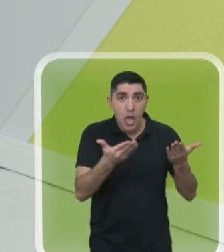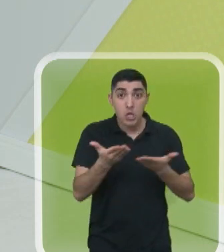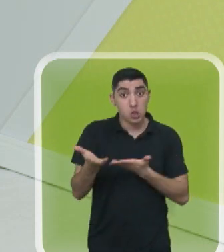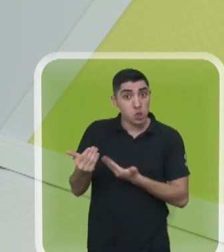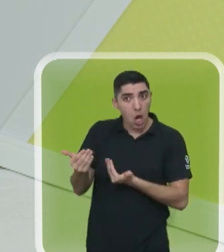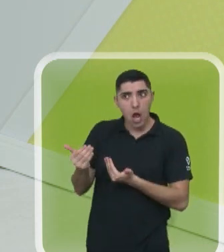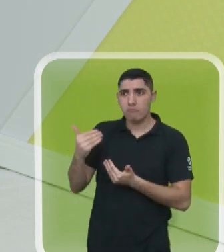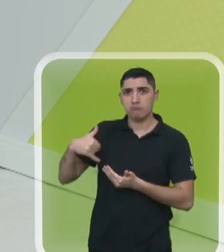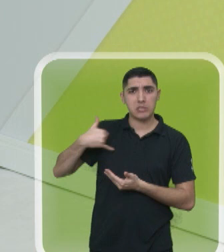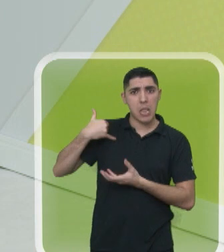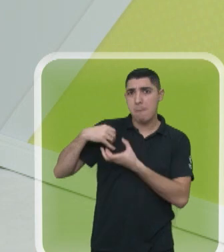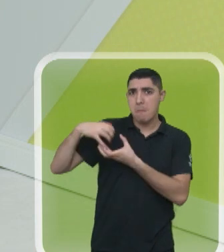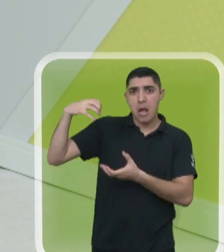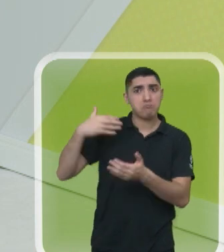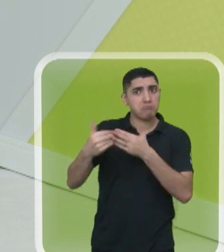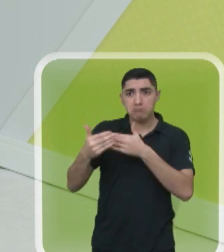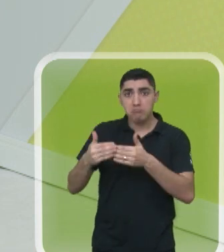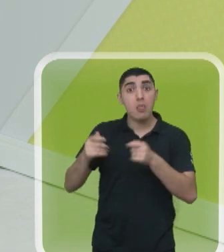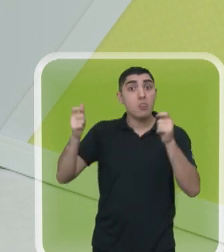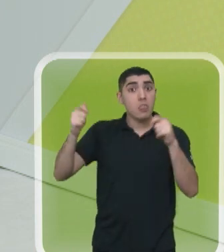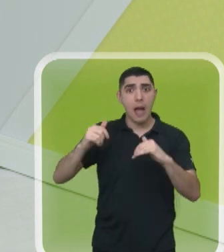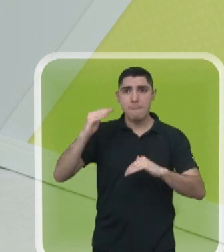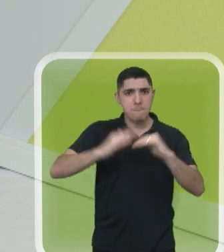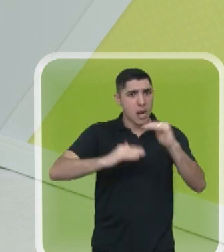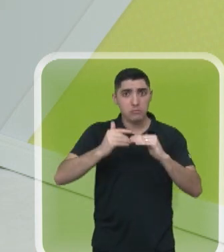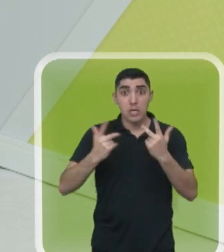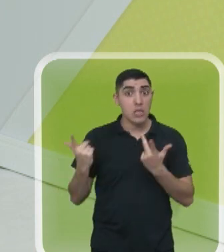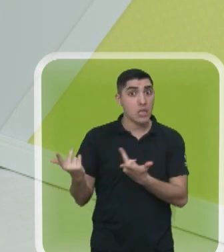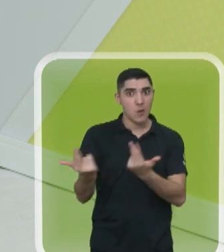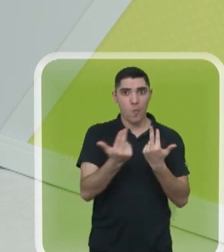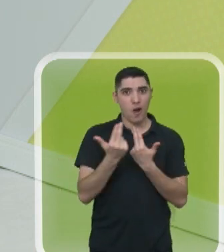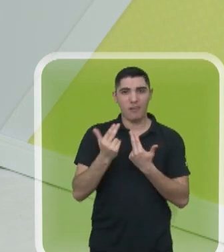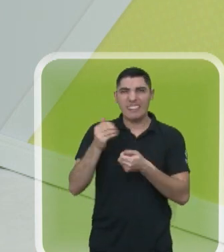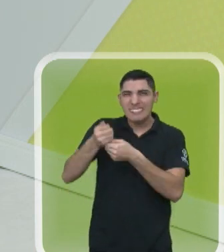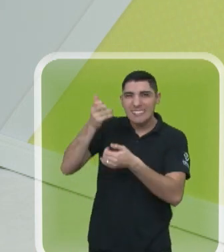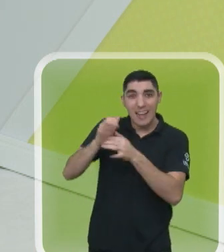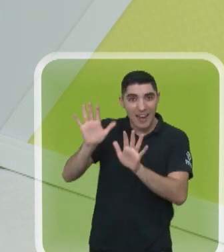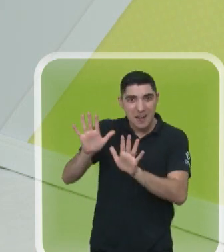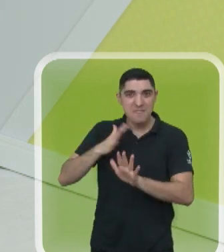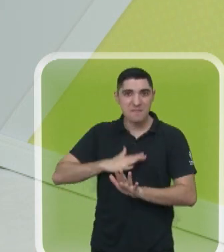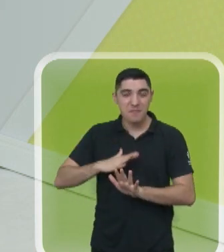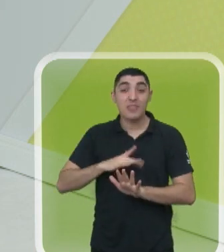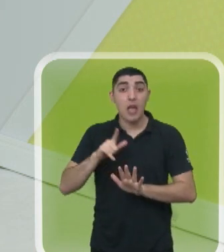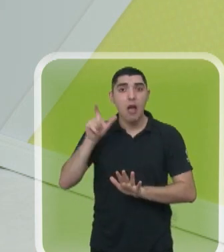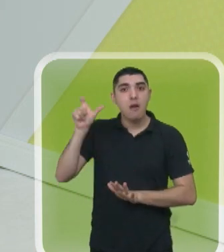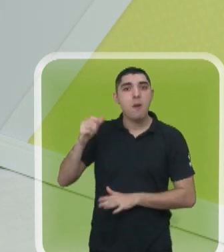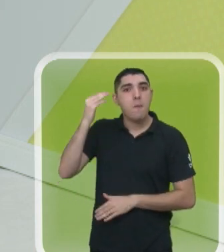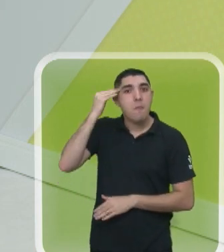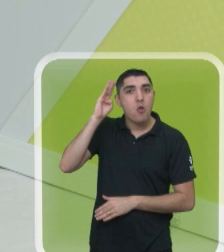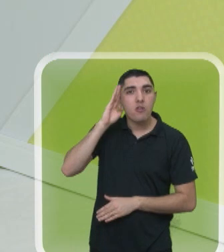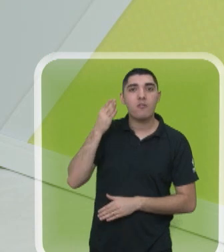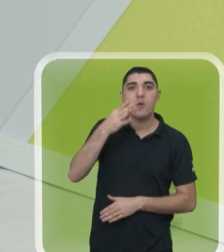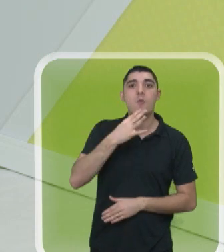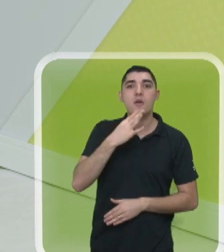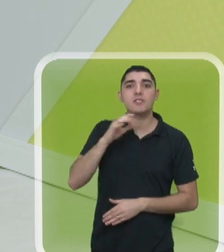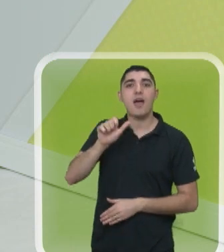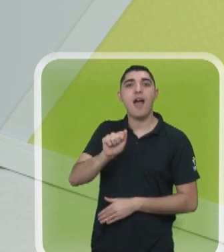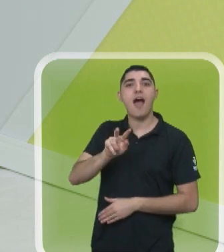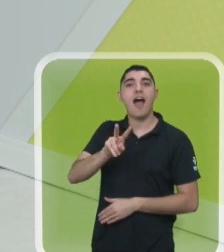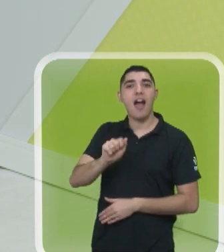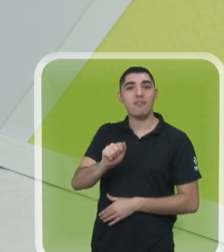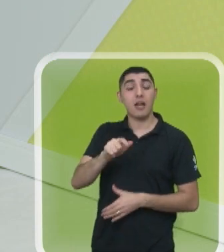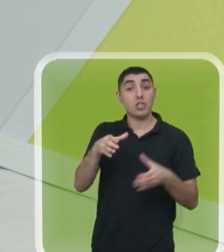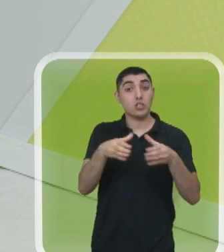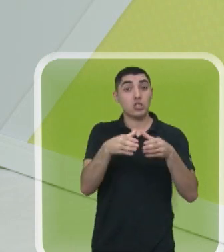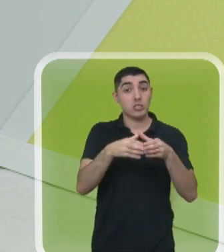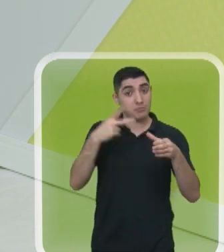velhos podem praticar e competir de igual para igual. Calma, TP. O Bruno Castilho foi conhecer a AVA, Arqueiros do Vale, uma